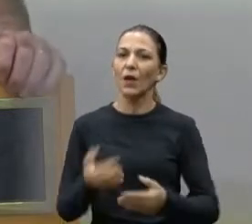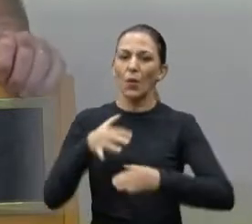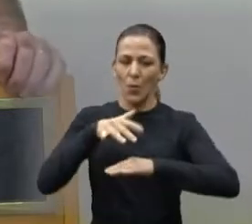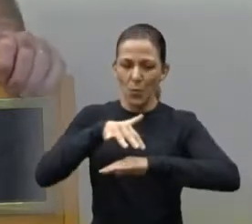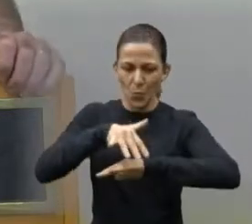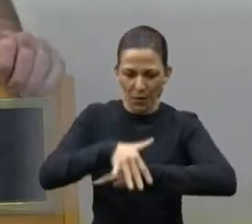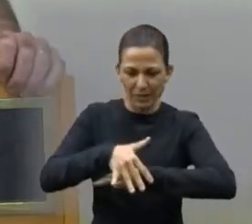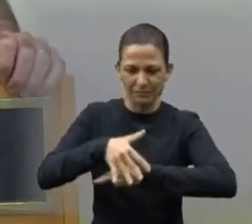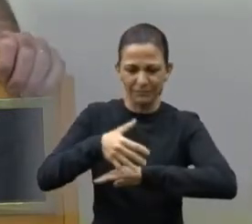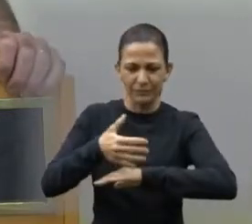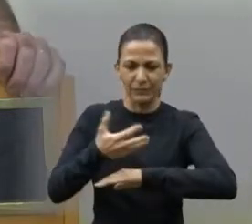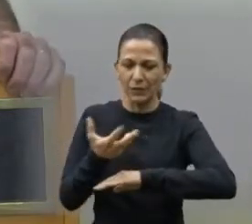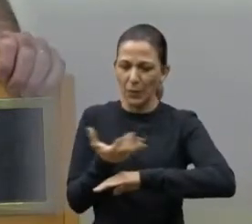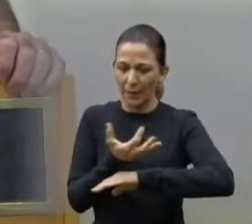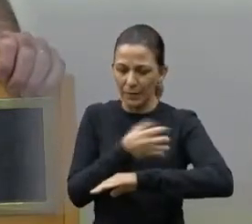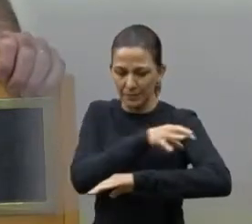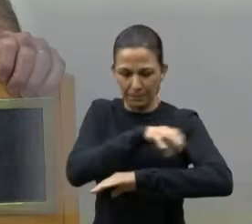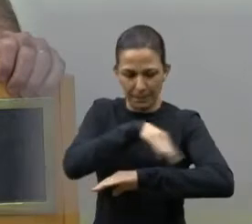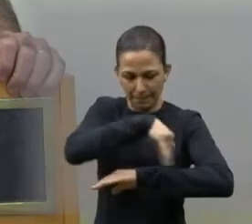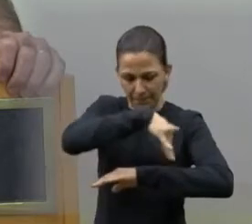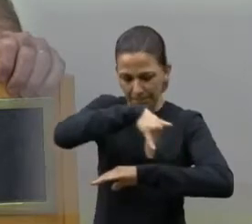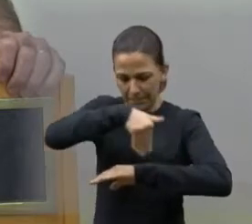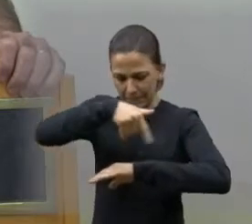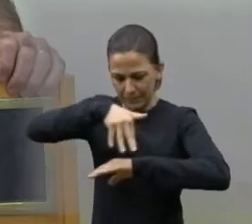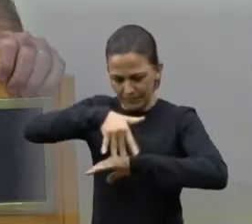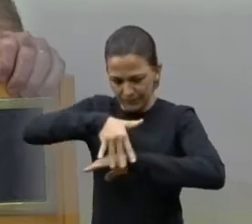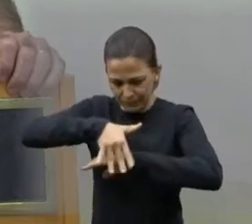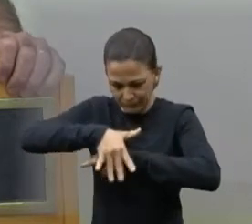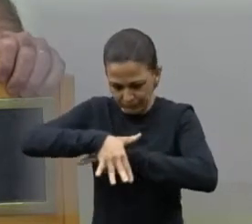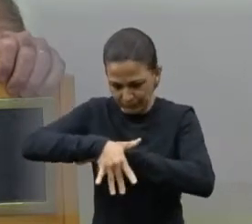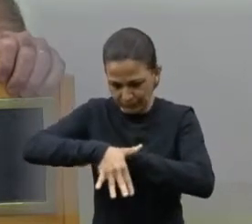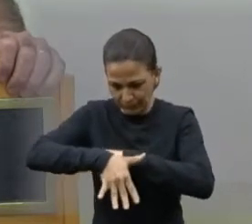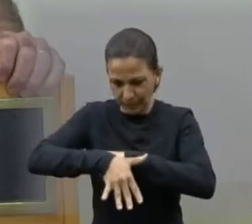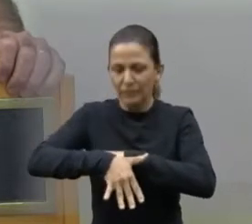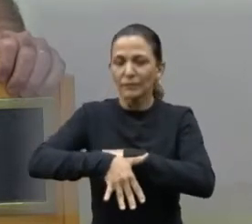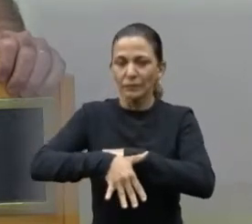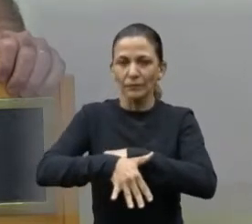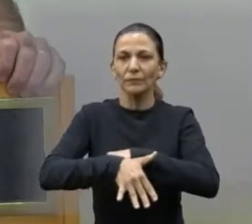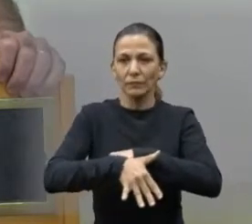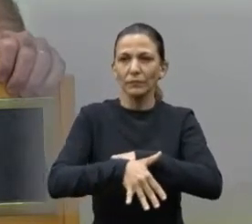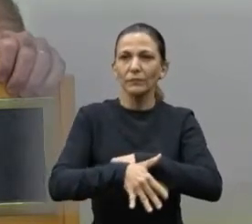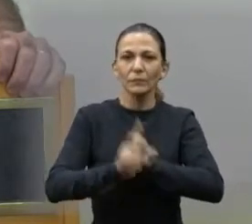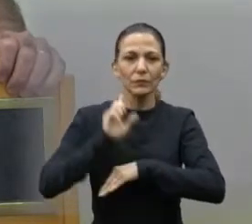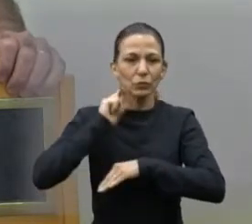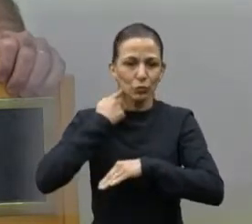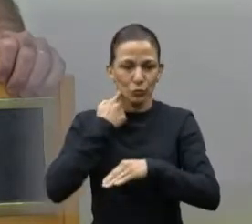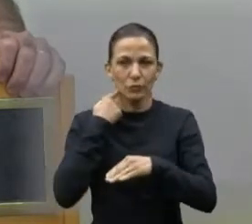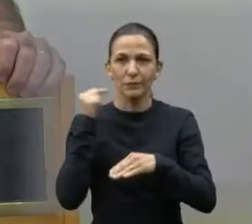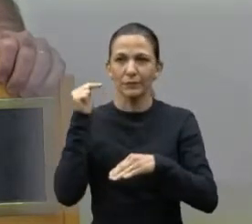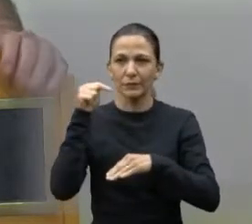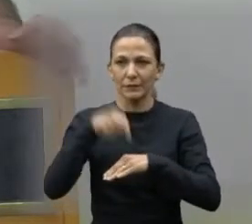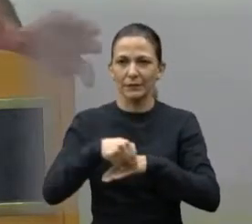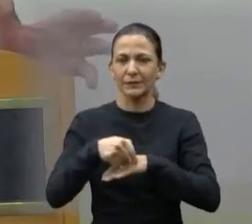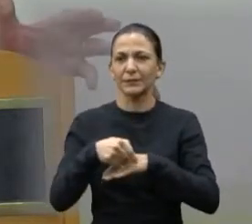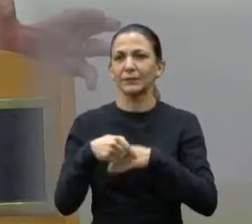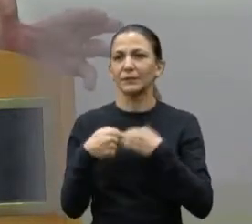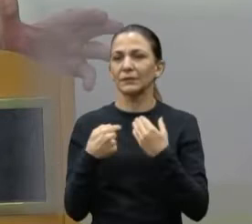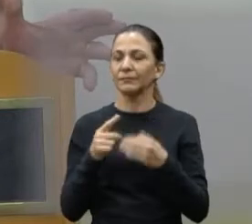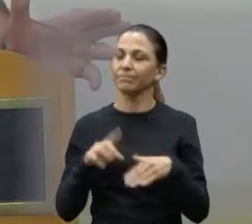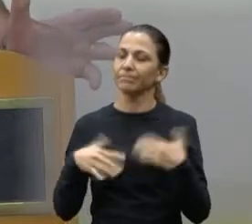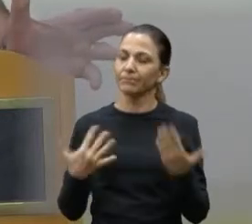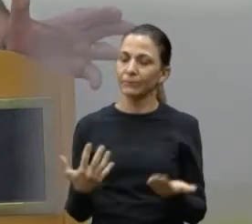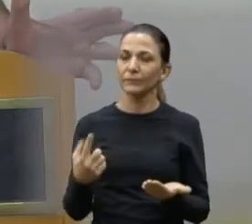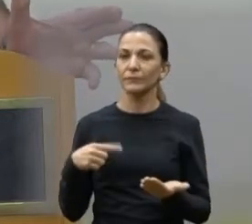bueiro isso o mato da Guia não tô falando da do alambrado não dá rumo Não é nada disso falando da Guia varrendo o mato e jogando nós queremos